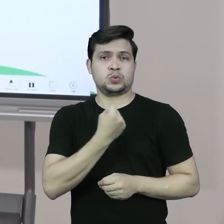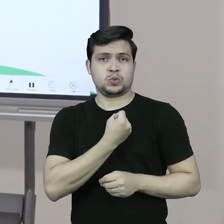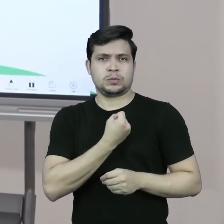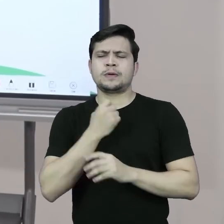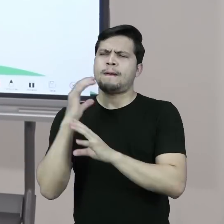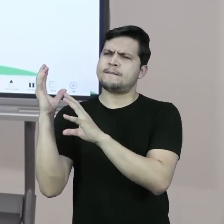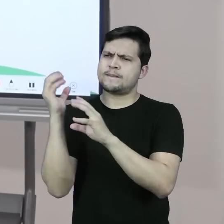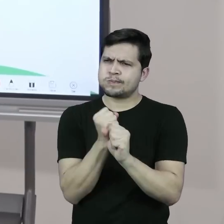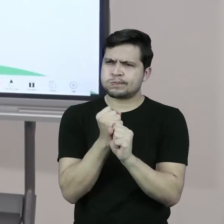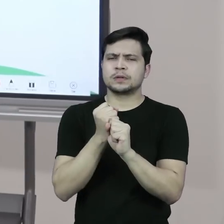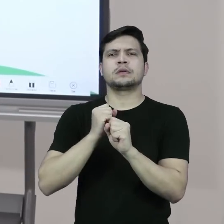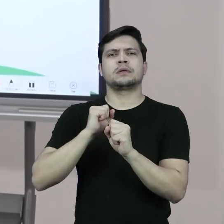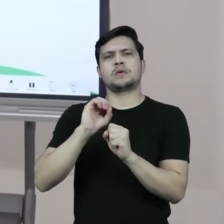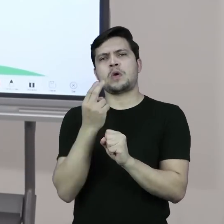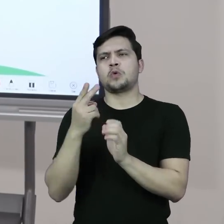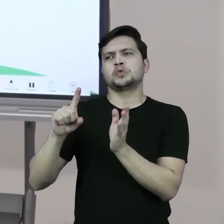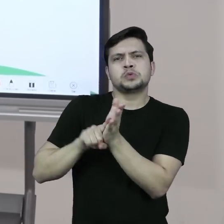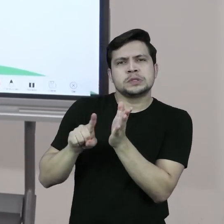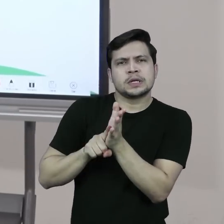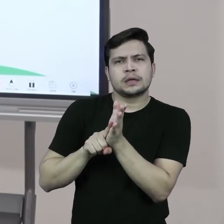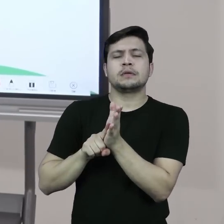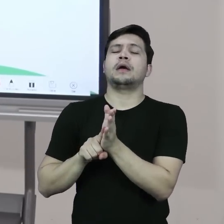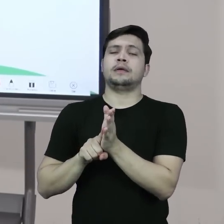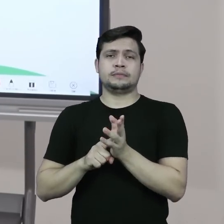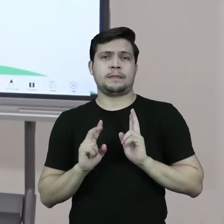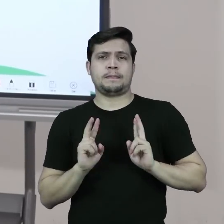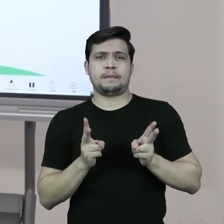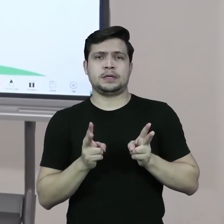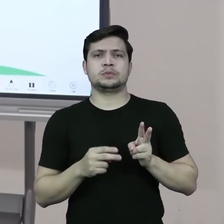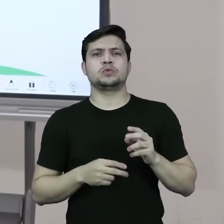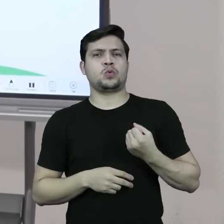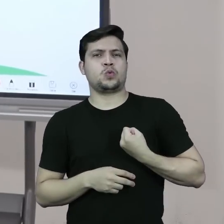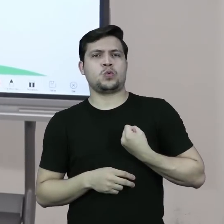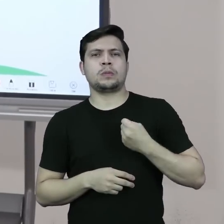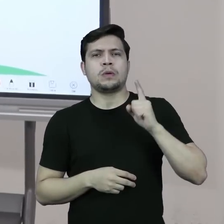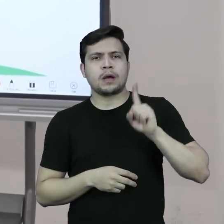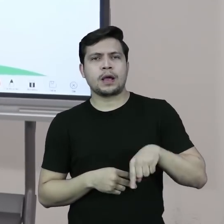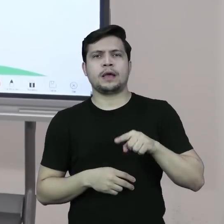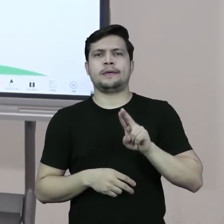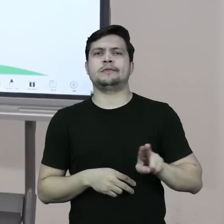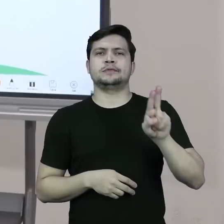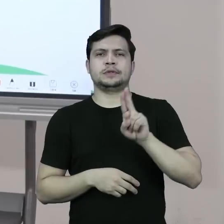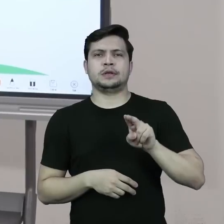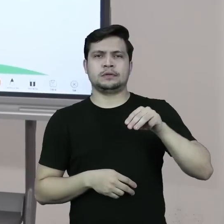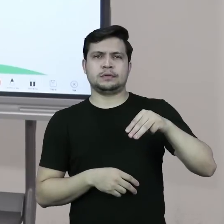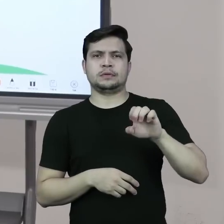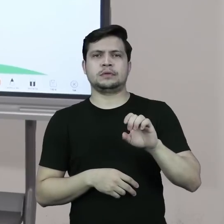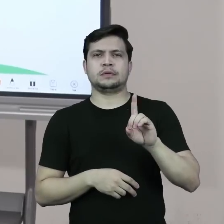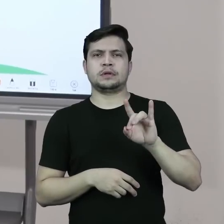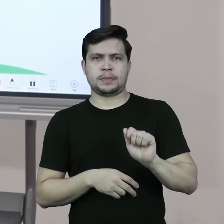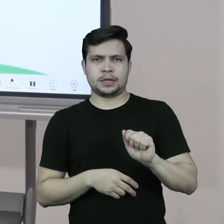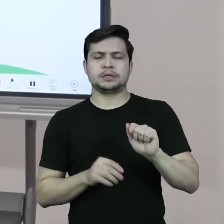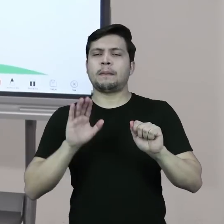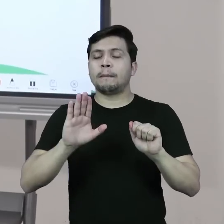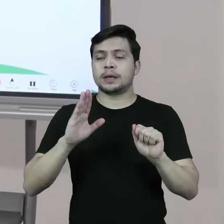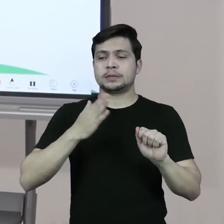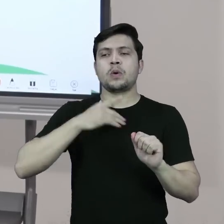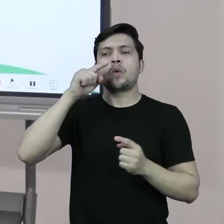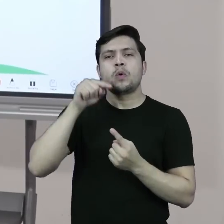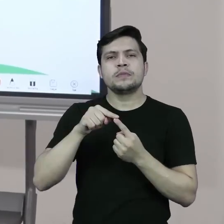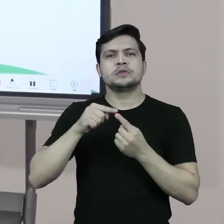os nossos dados da questão, todos esses valores giram em torno de um determinado valor. Esse valor próximo